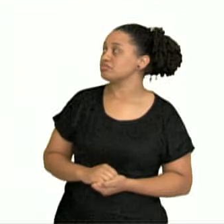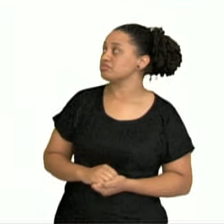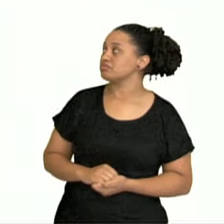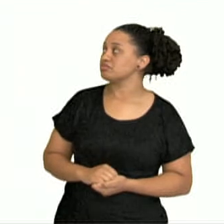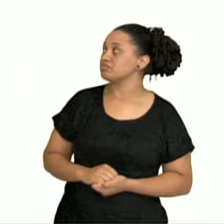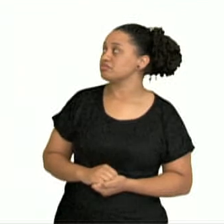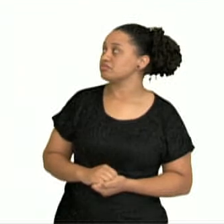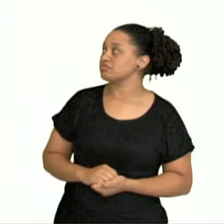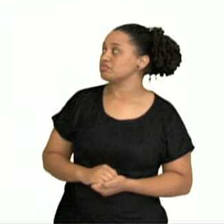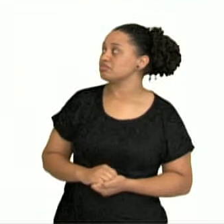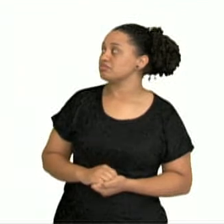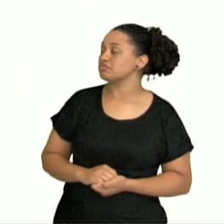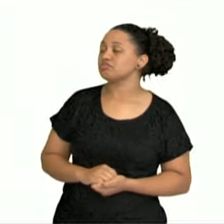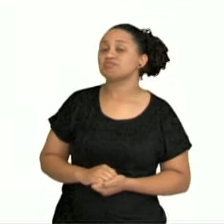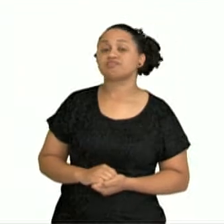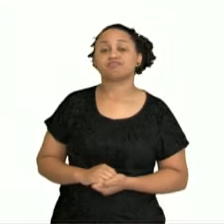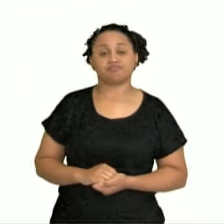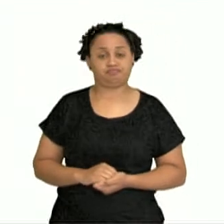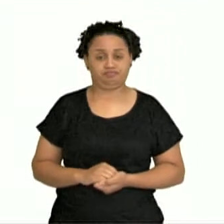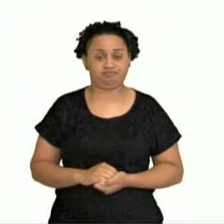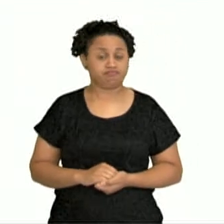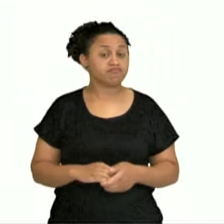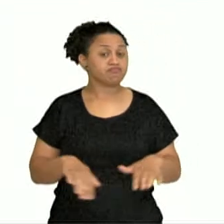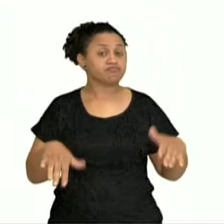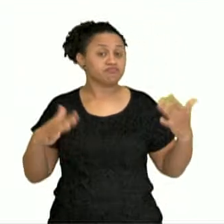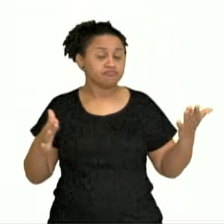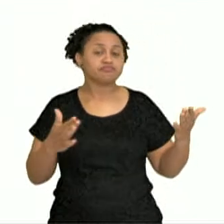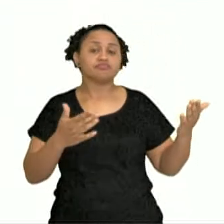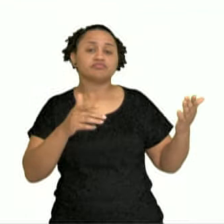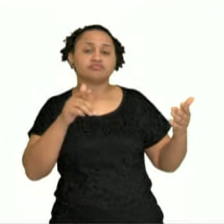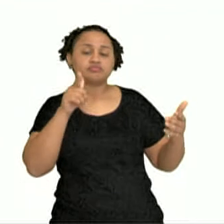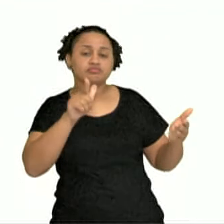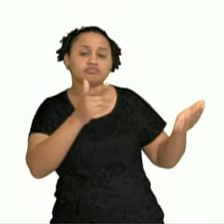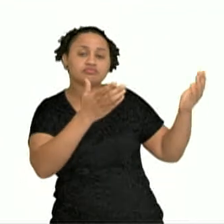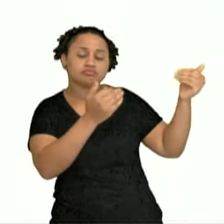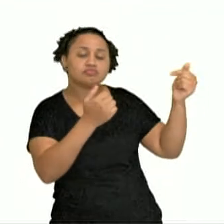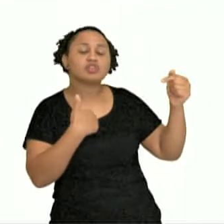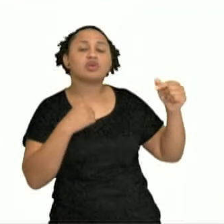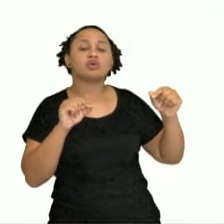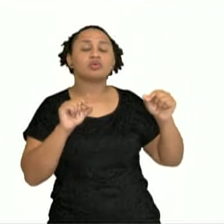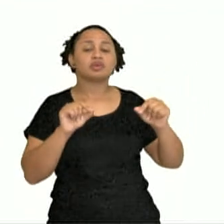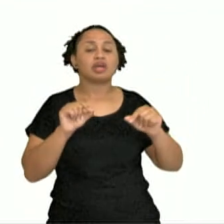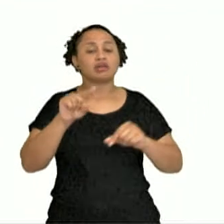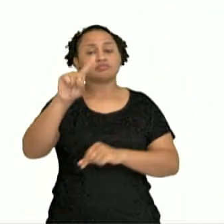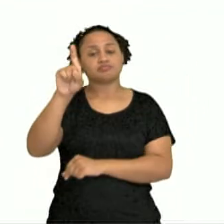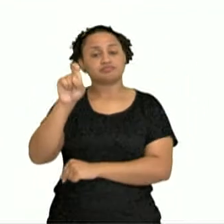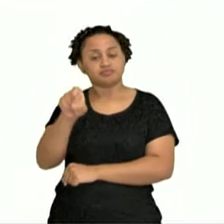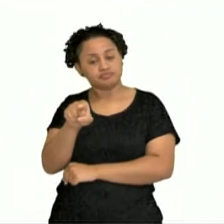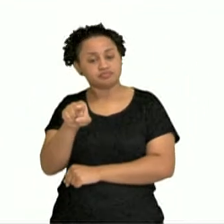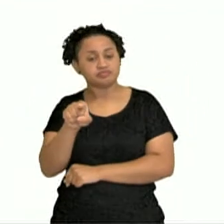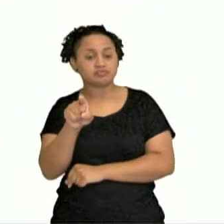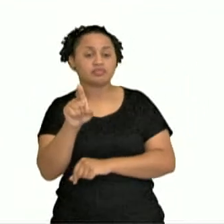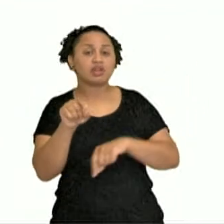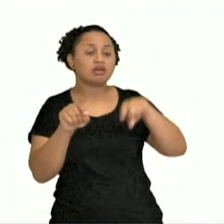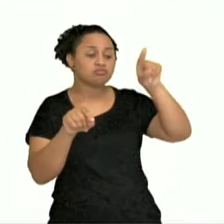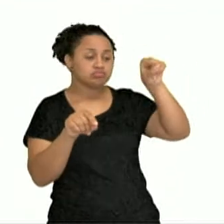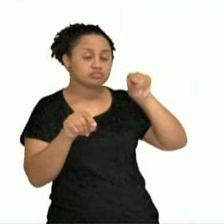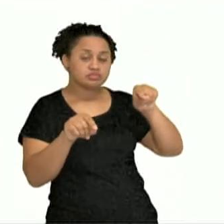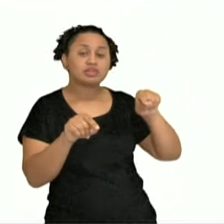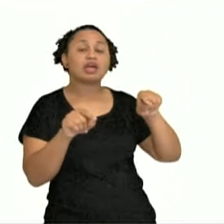de la misma. Então, o espanhol é a única língua em que os signos de interrogação e de exclamação